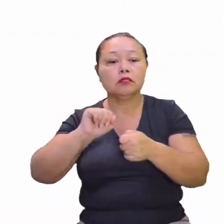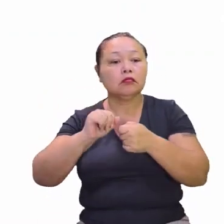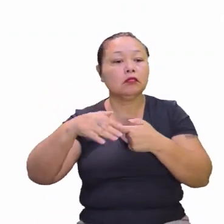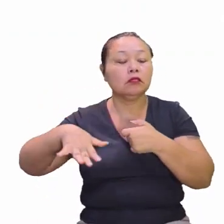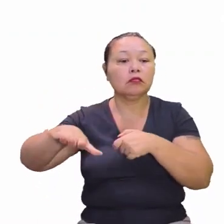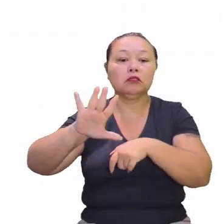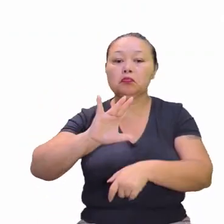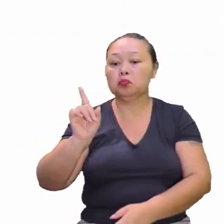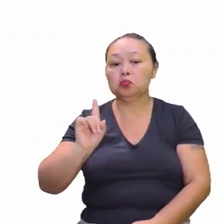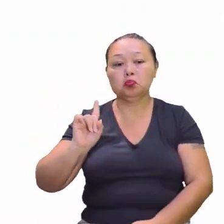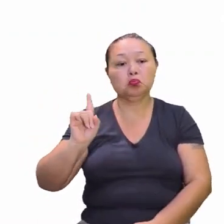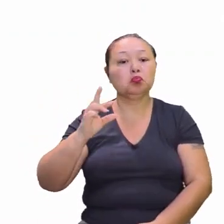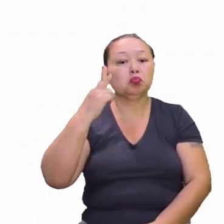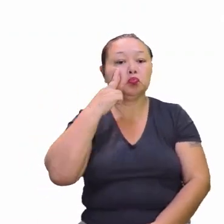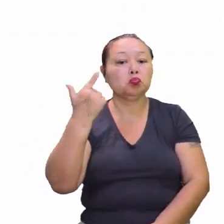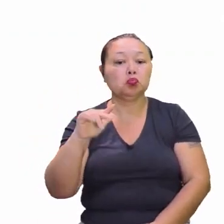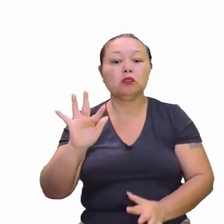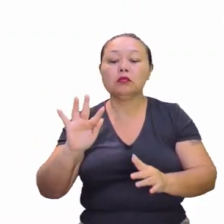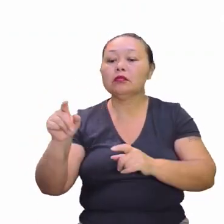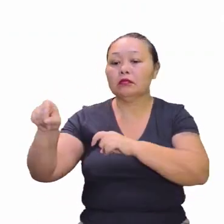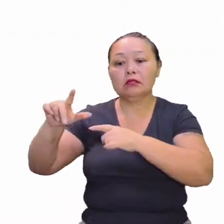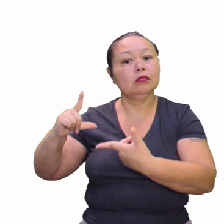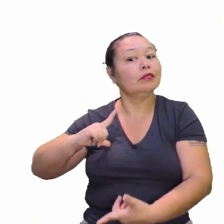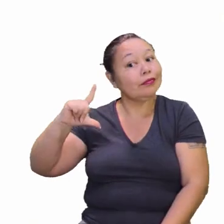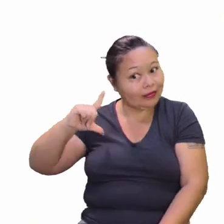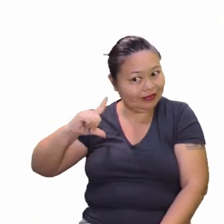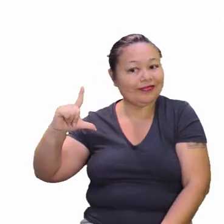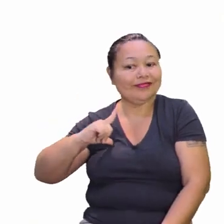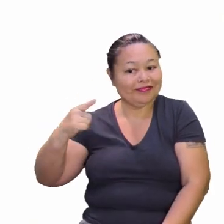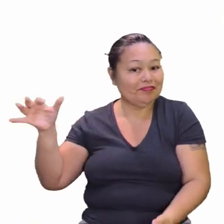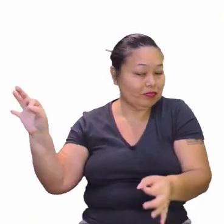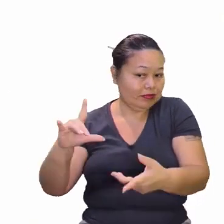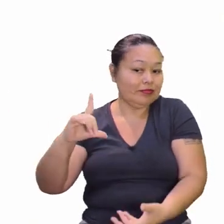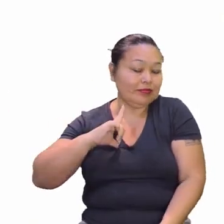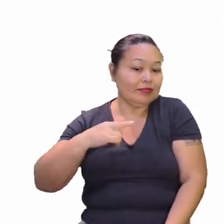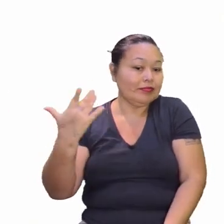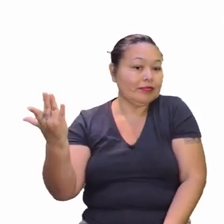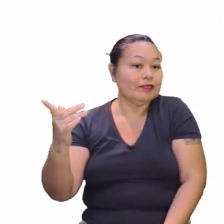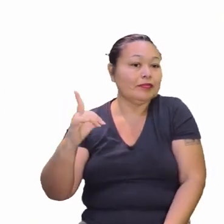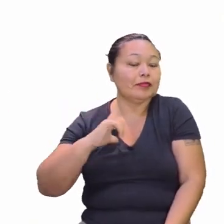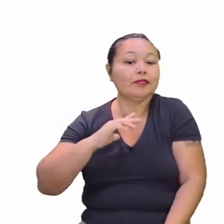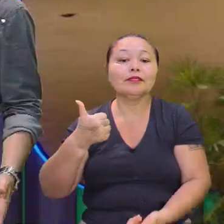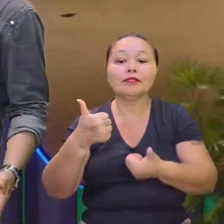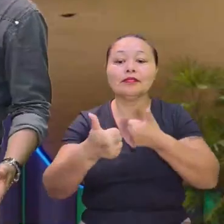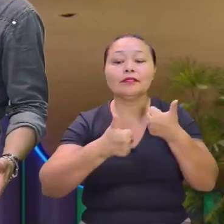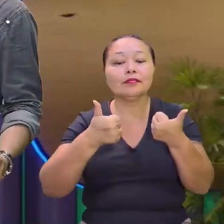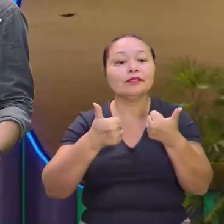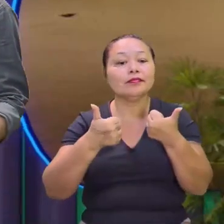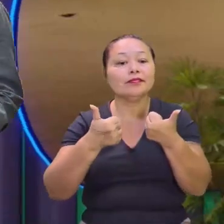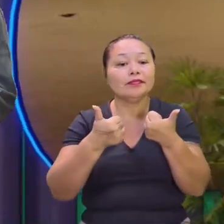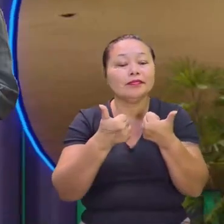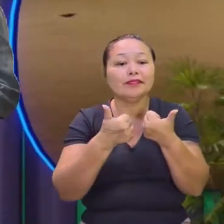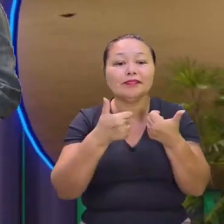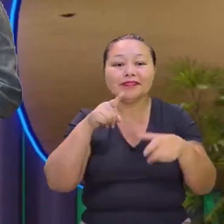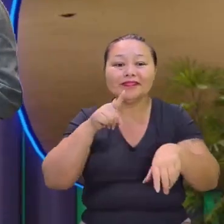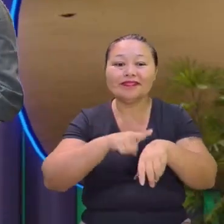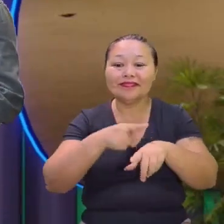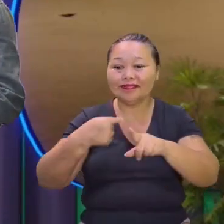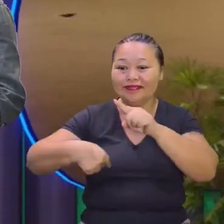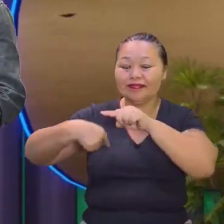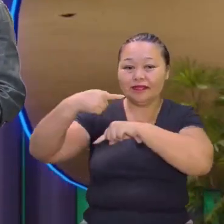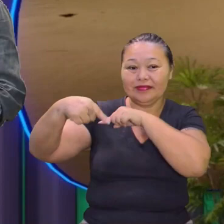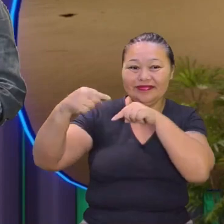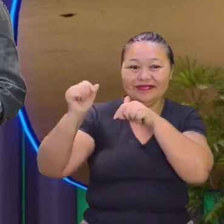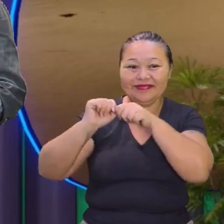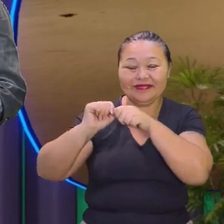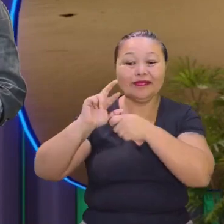do PIB? Não. Rondônia não tem agricultura familiar? Ô, louco. Sem chance. Tá falando que sem chance. Tem chance. Beleza, Rogério. E aí? Por isso que a gente